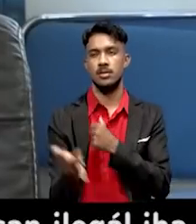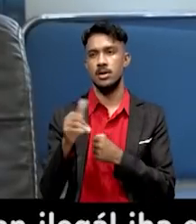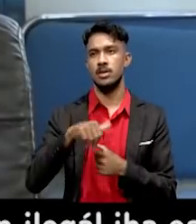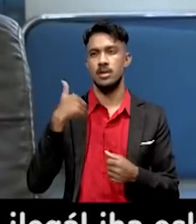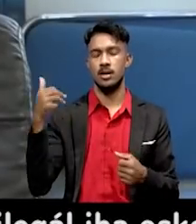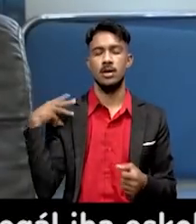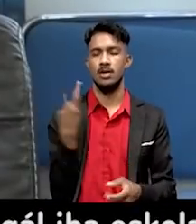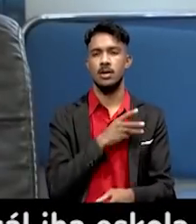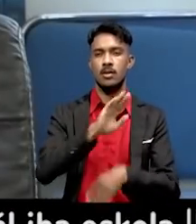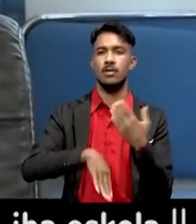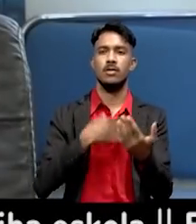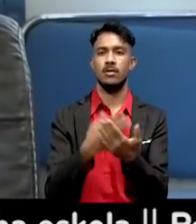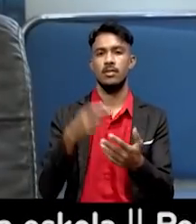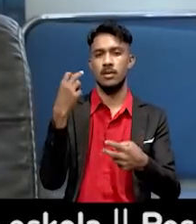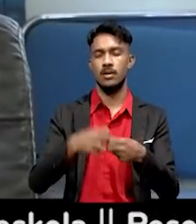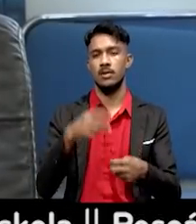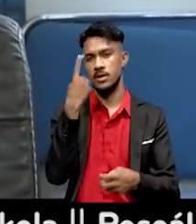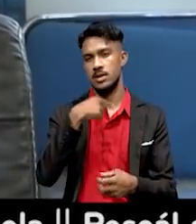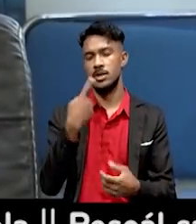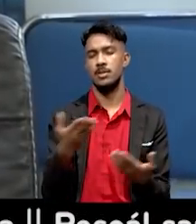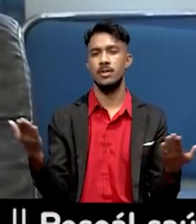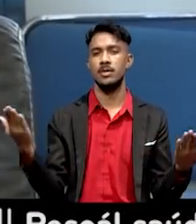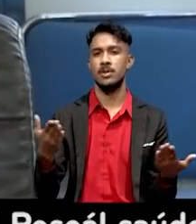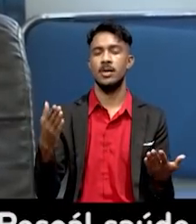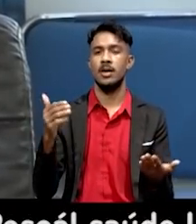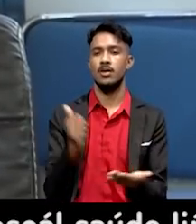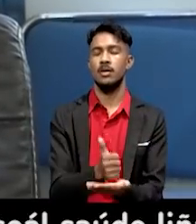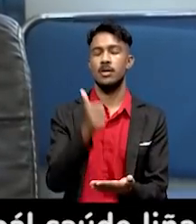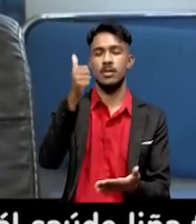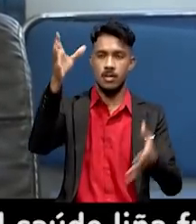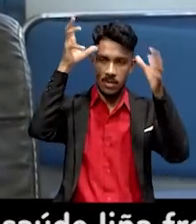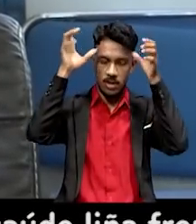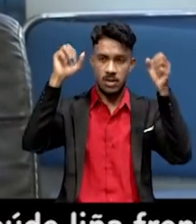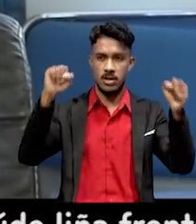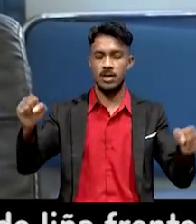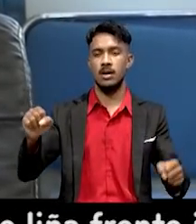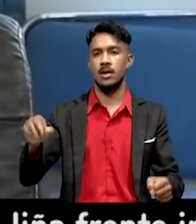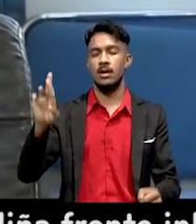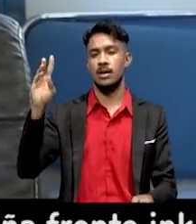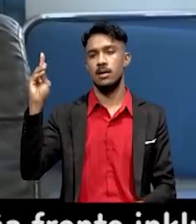preocupa, se é Laos maka atu sai Presidente da Republika.